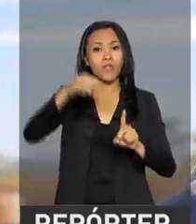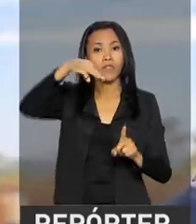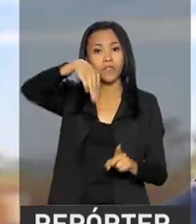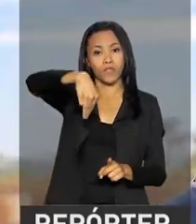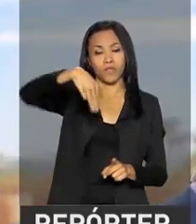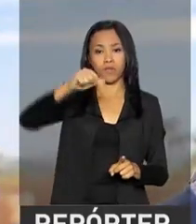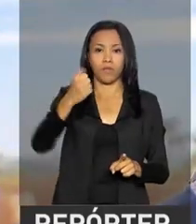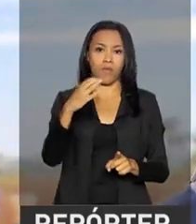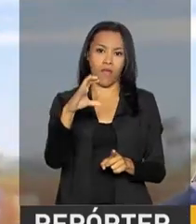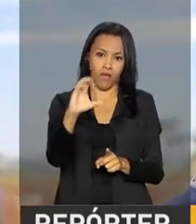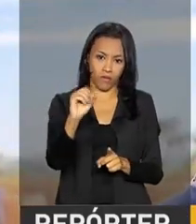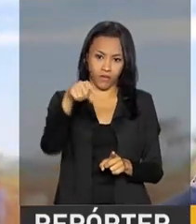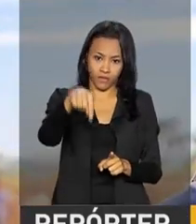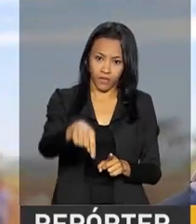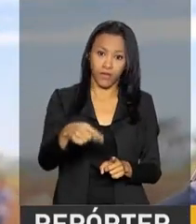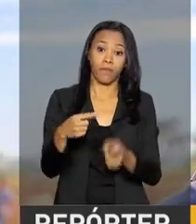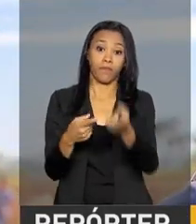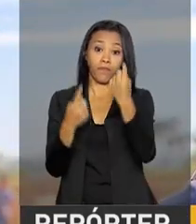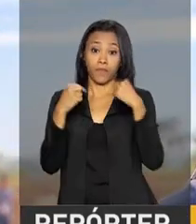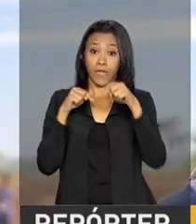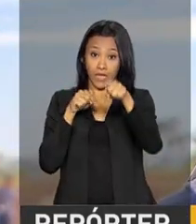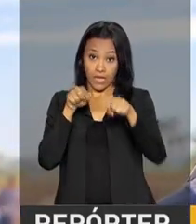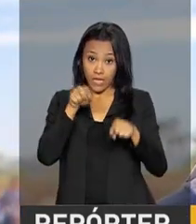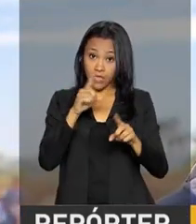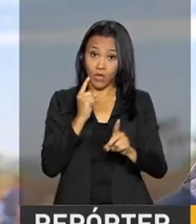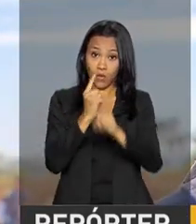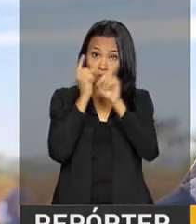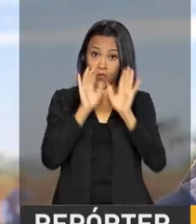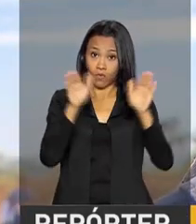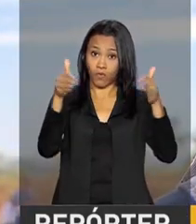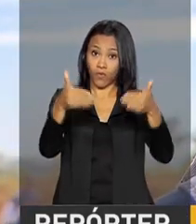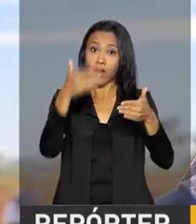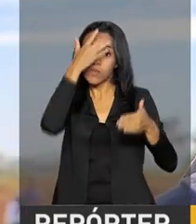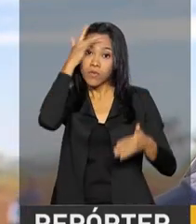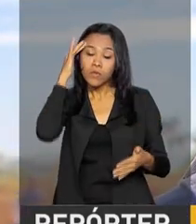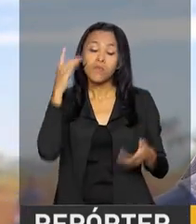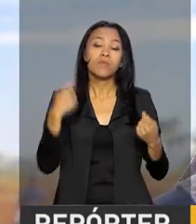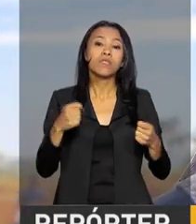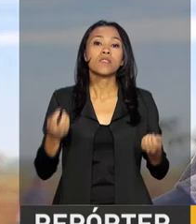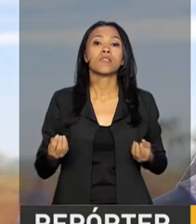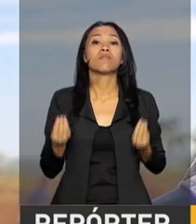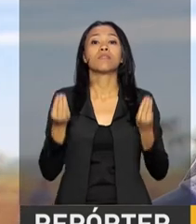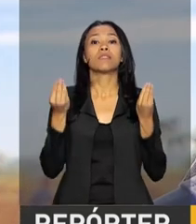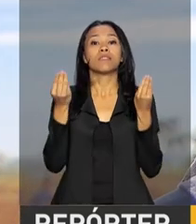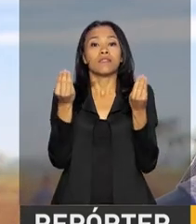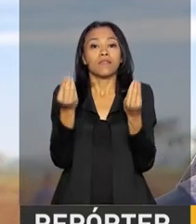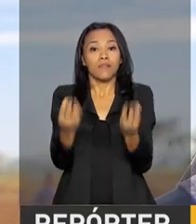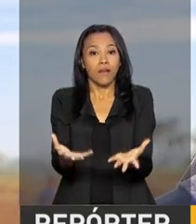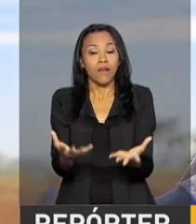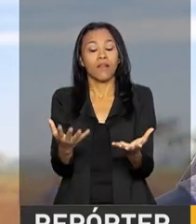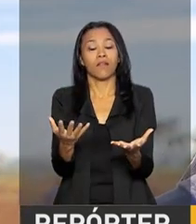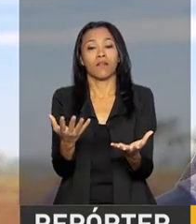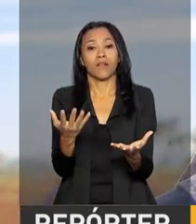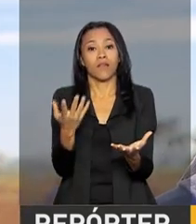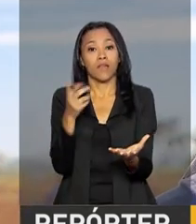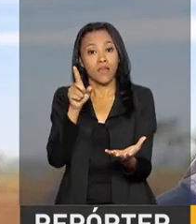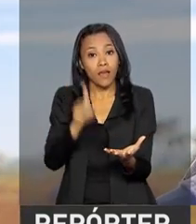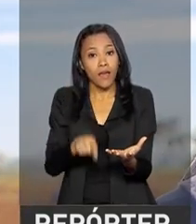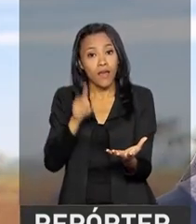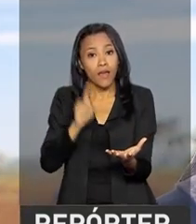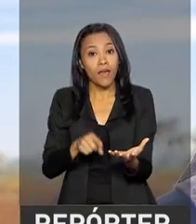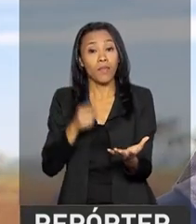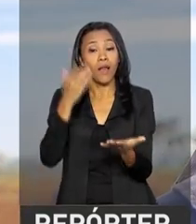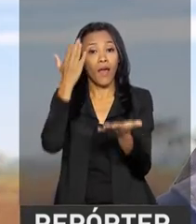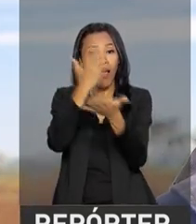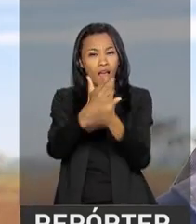a inscrição para o fórum mundial da água você tem a oportunidade de fazer uma doação pra que haja um processo de neutralização do carbono